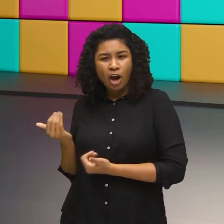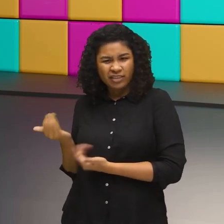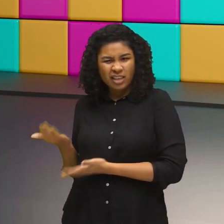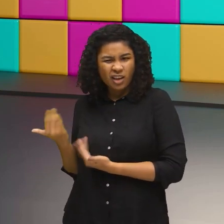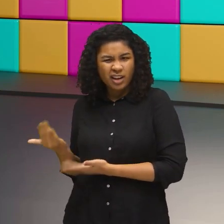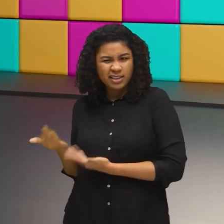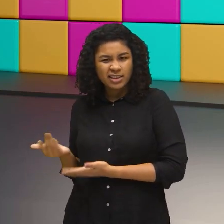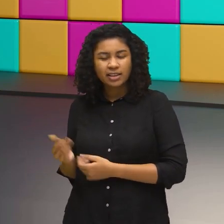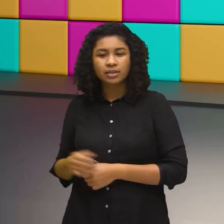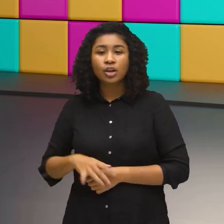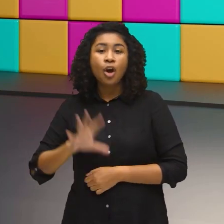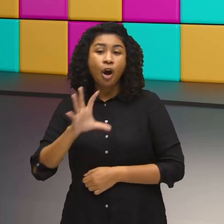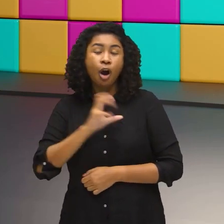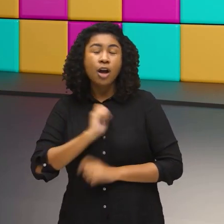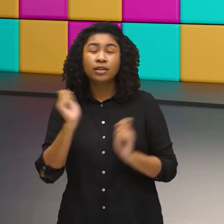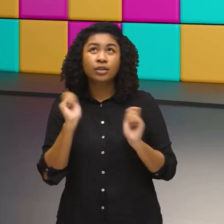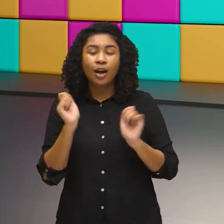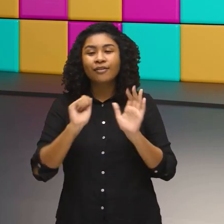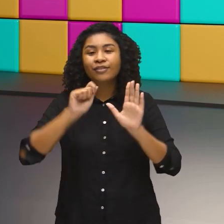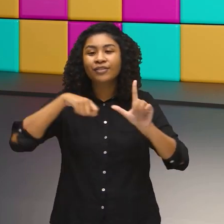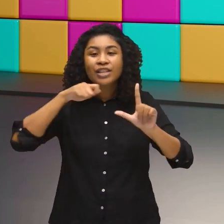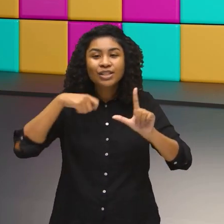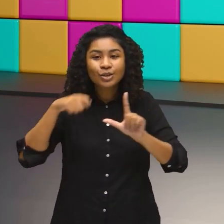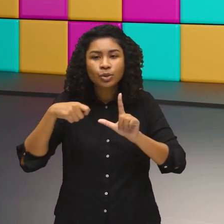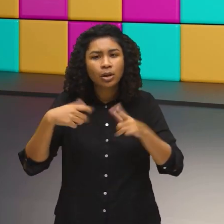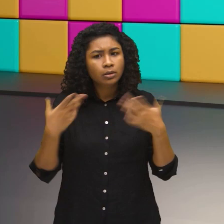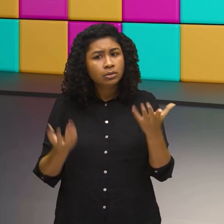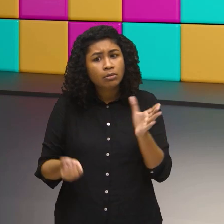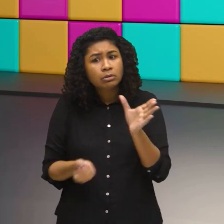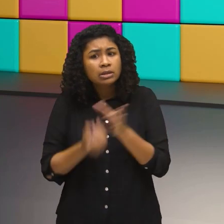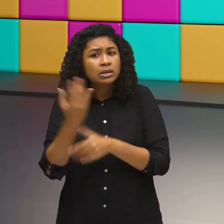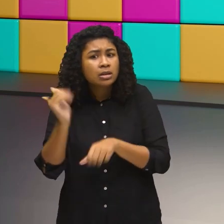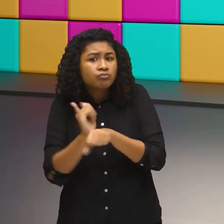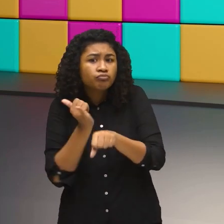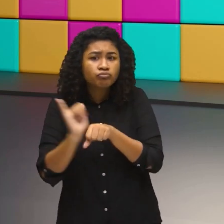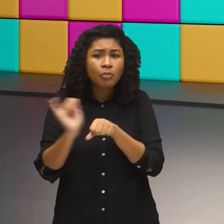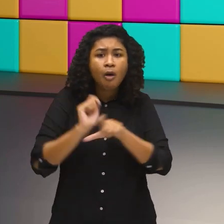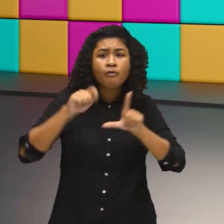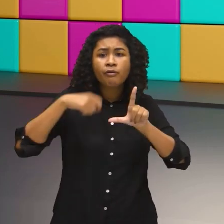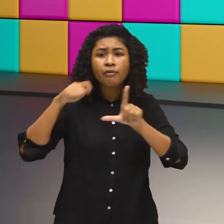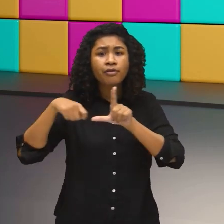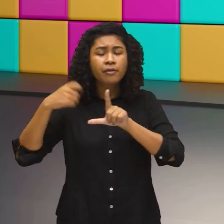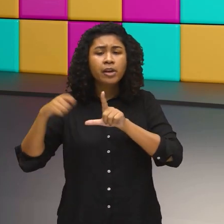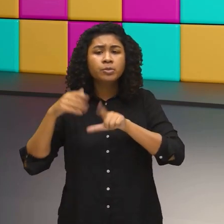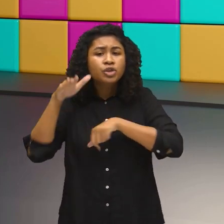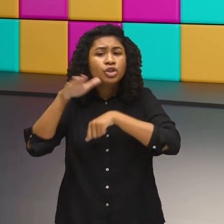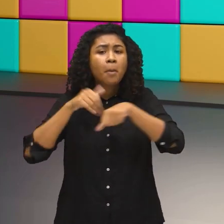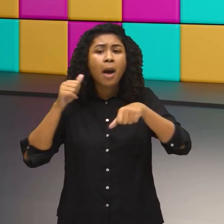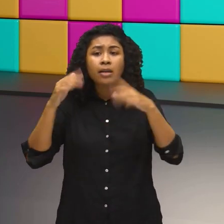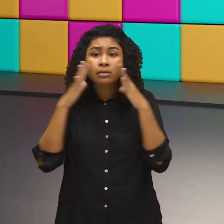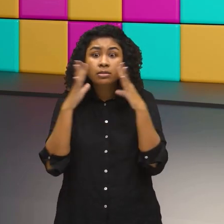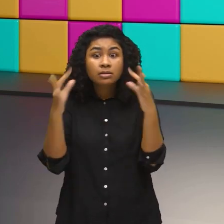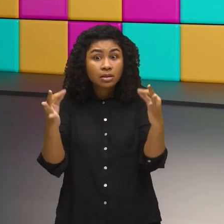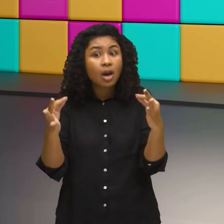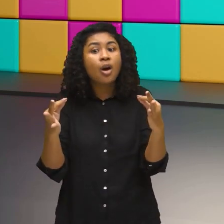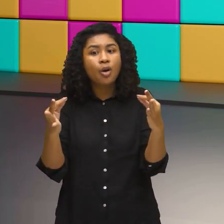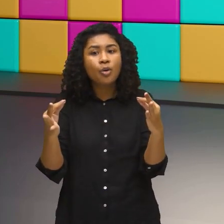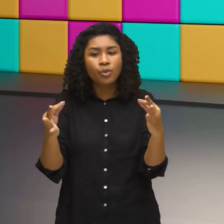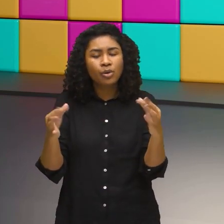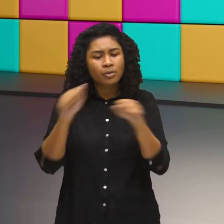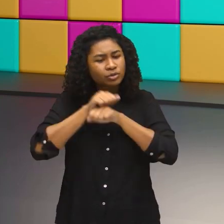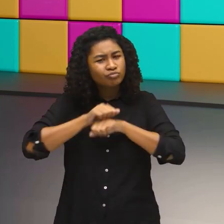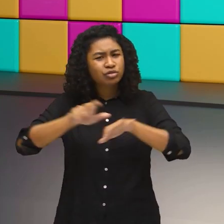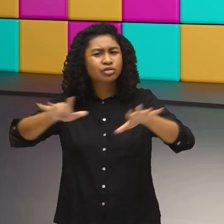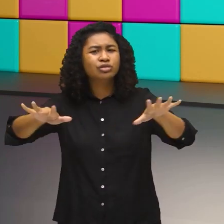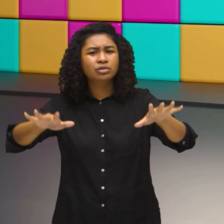adoram vídeos na internet. Então, vamos elaborar esses vídeos para chamar a atenção, gente. Isso é tão bacana,